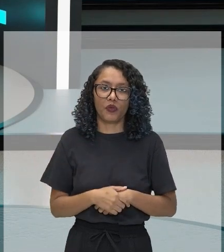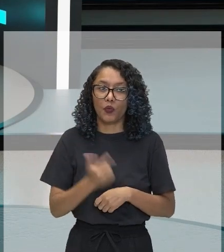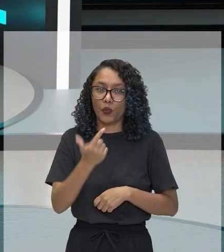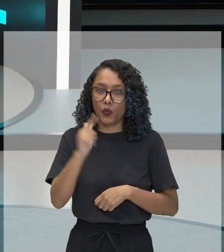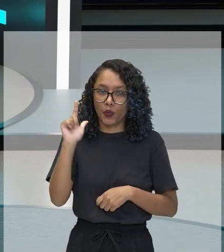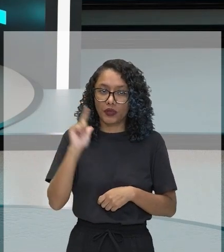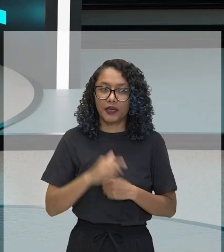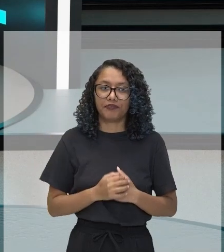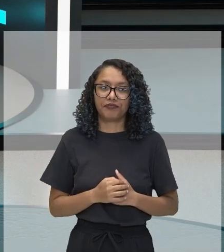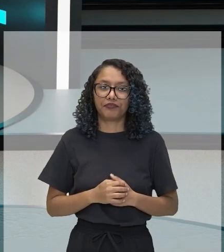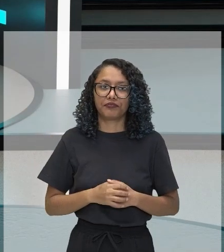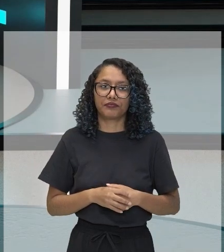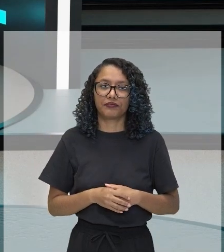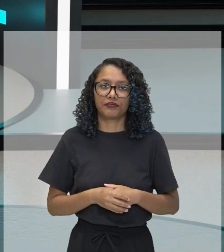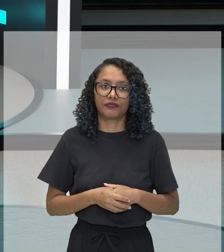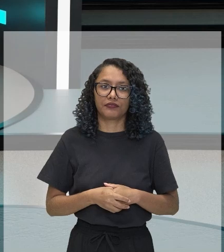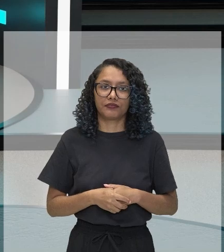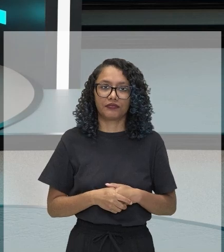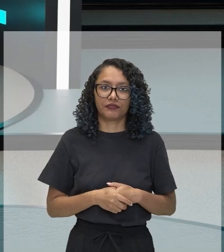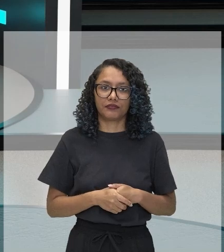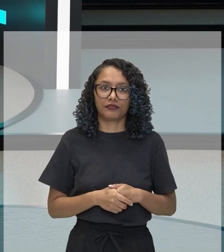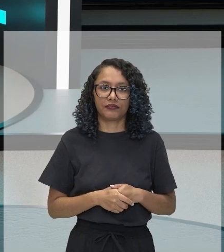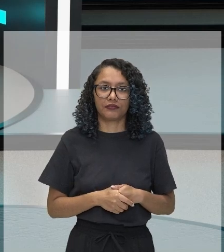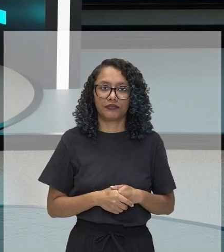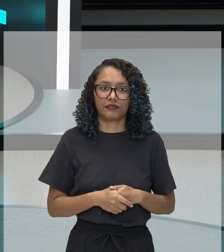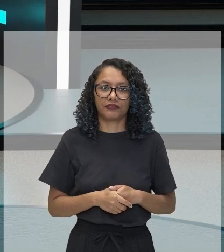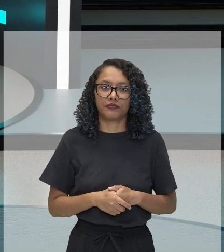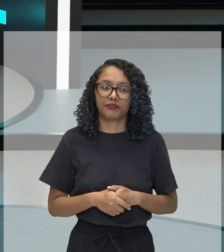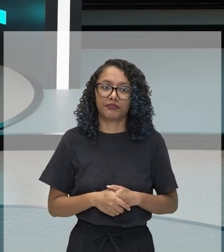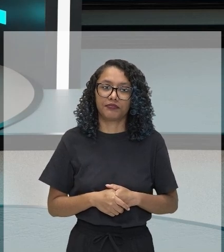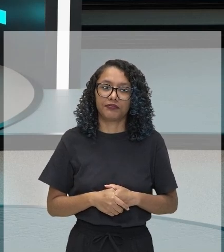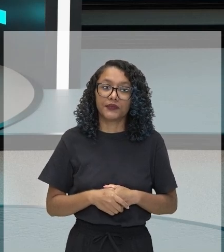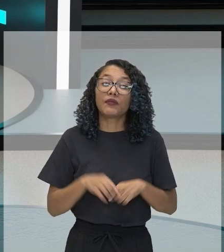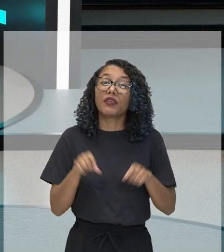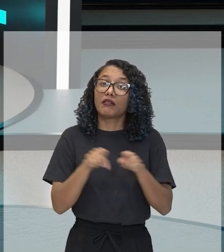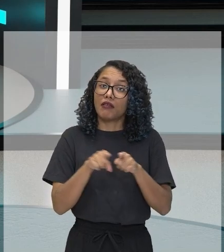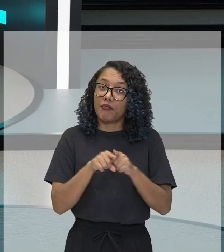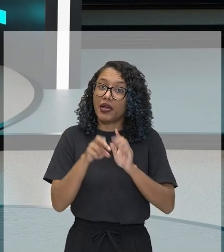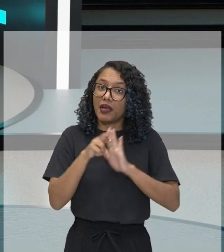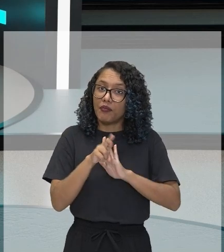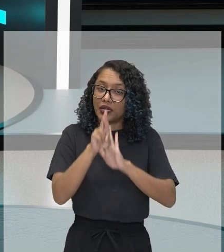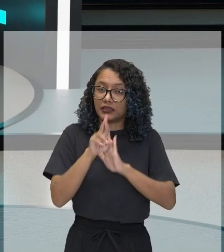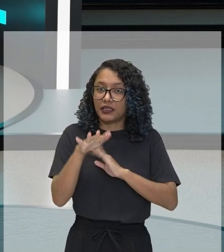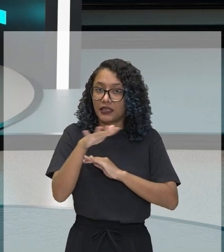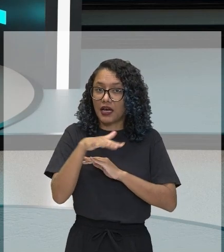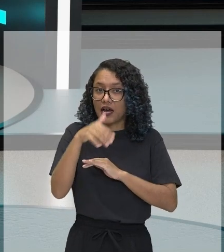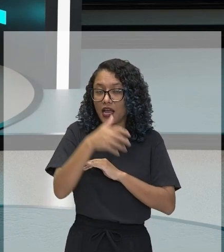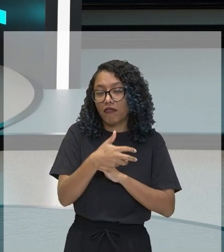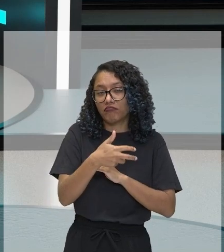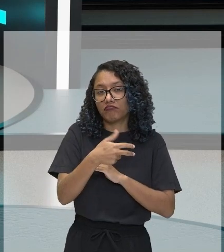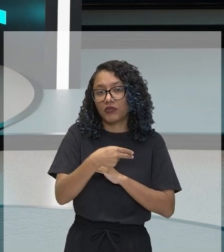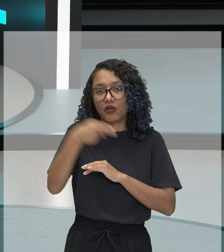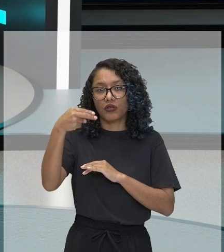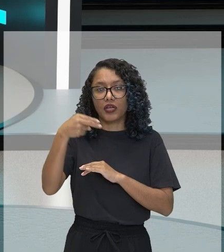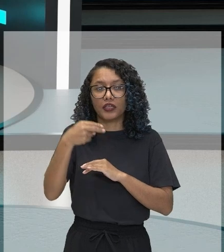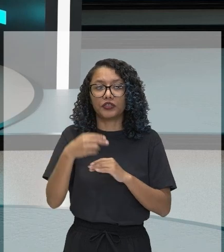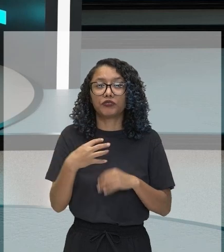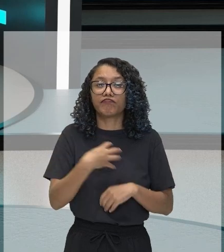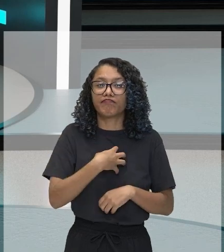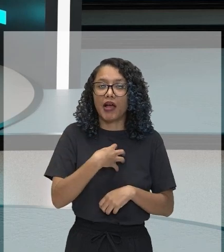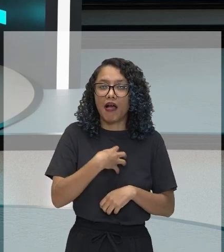outra dança que representa também o Nordeste, lá na Bahia, que é a roda